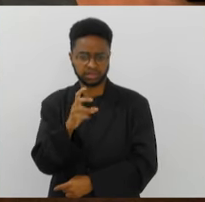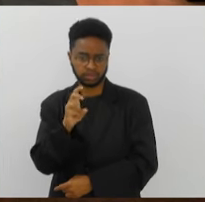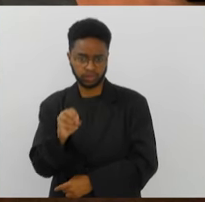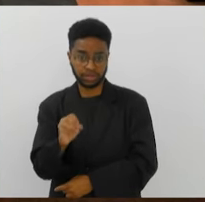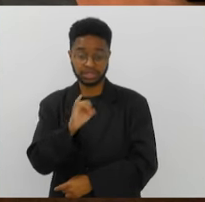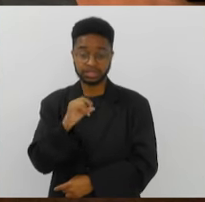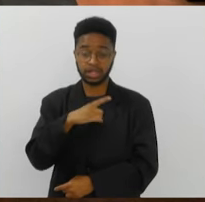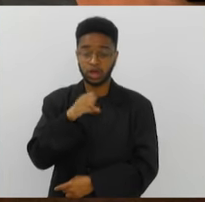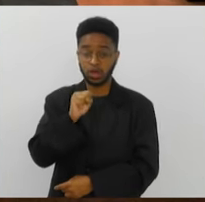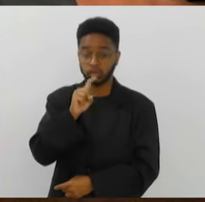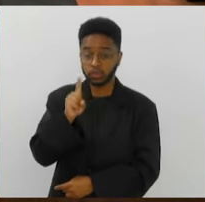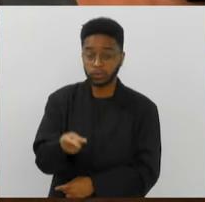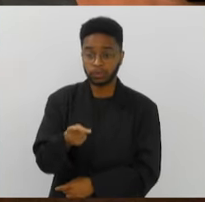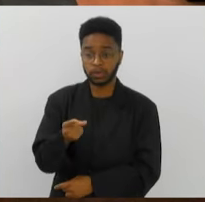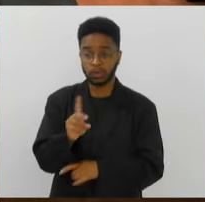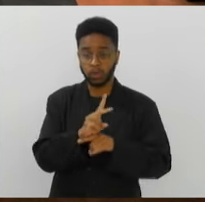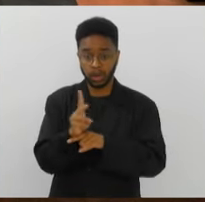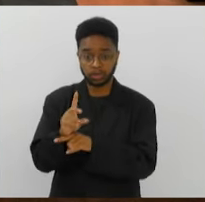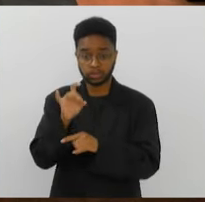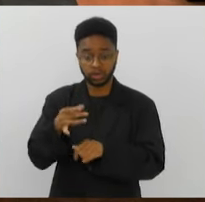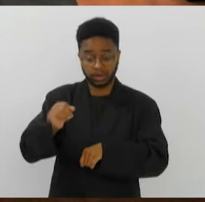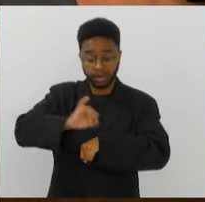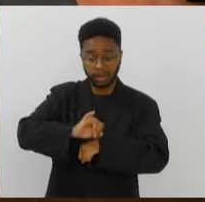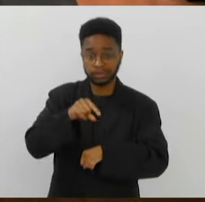guardas municipais,